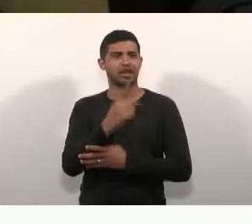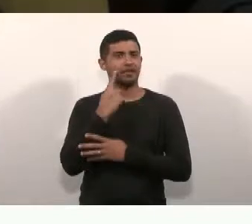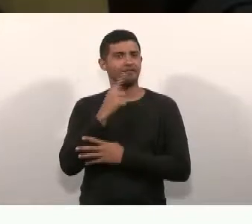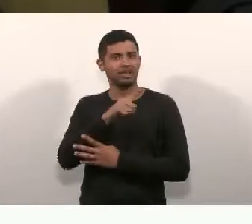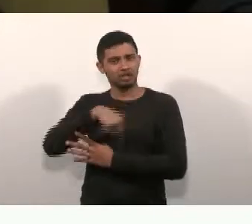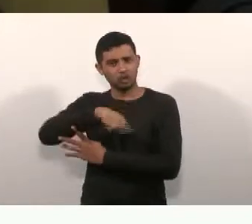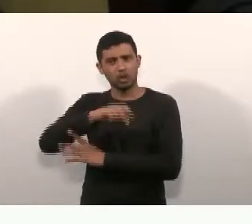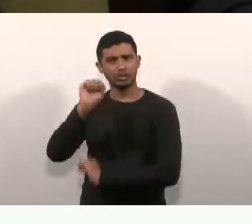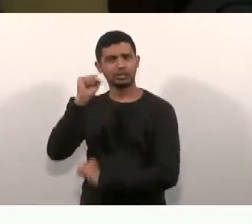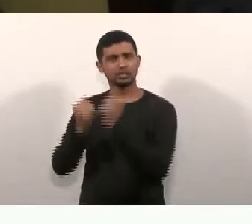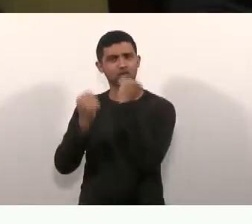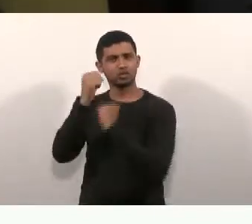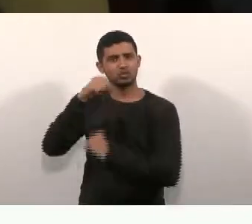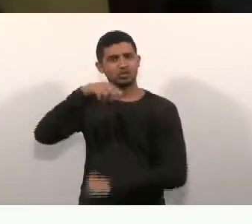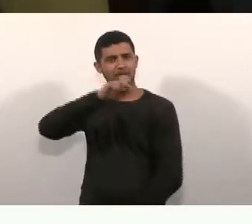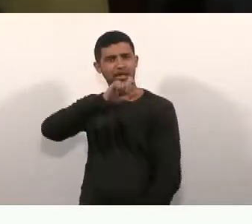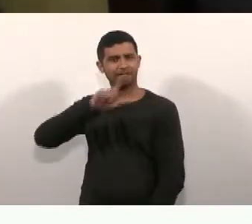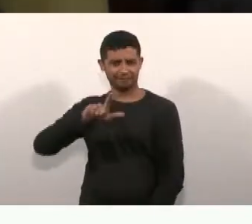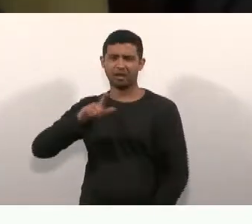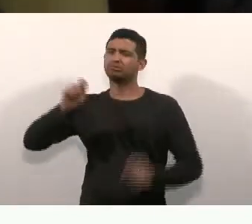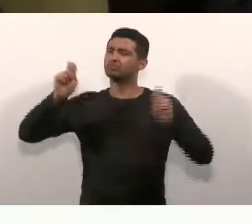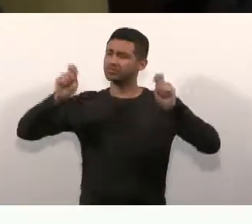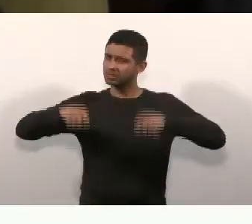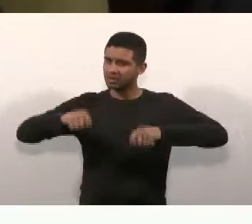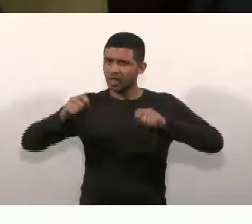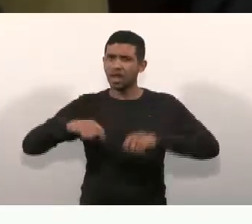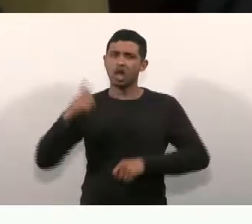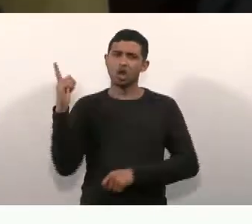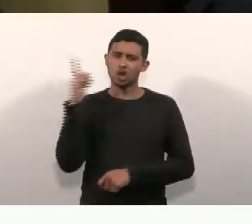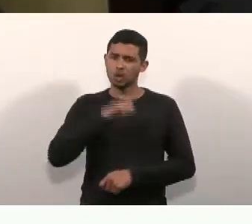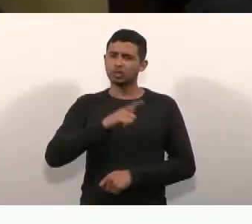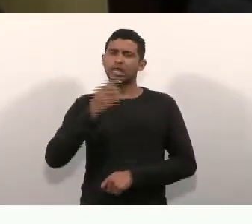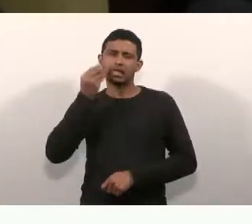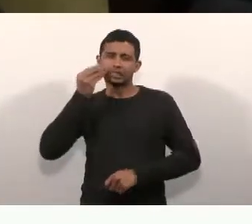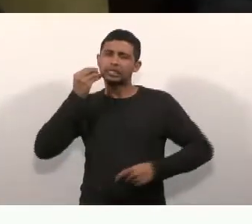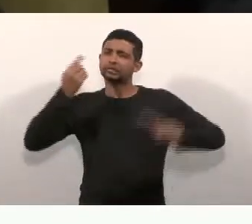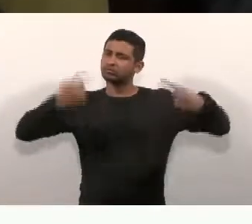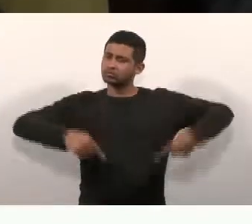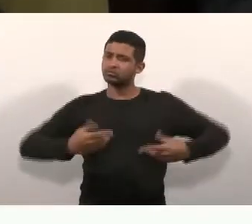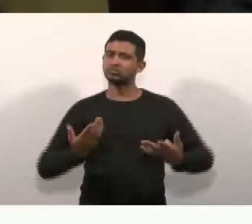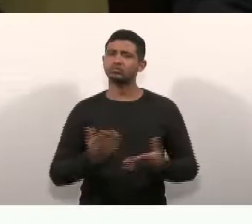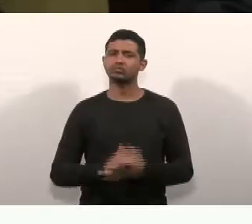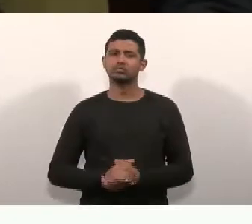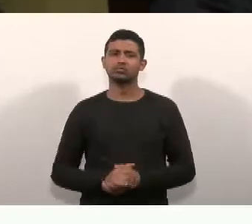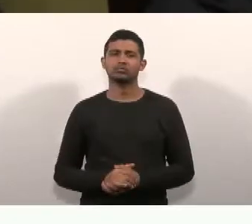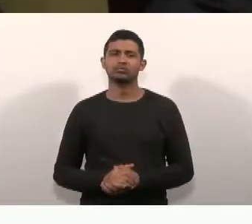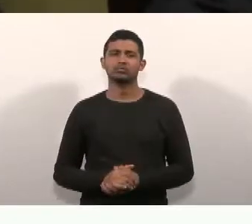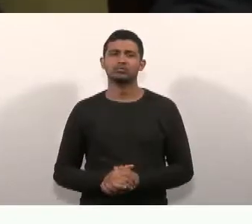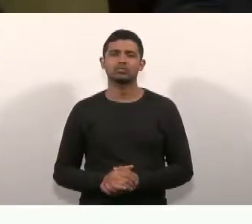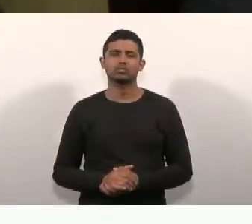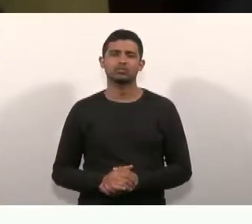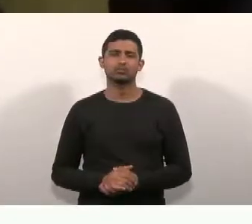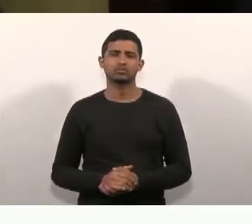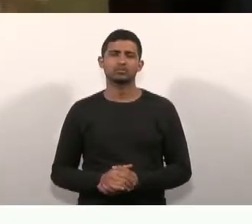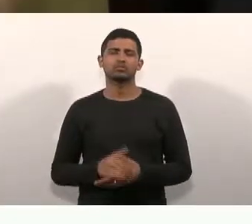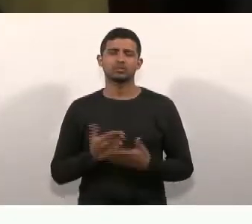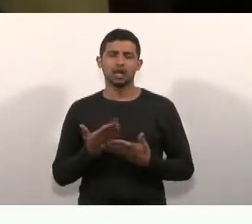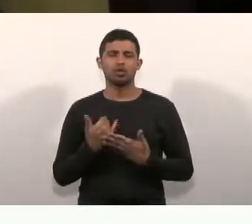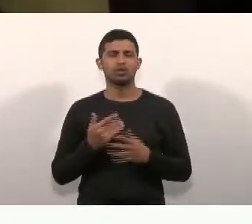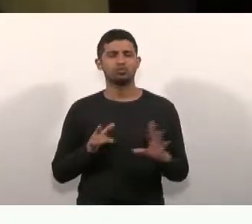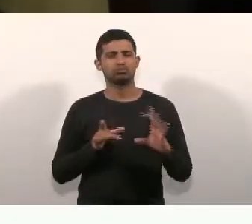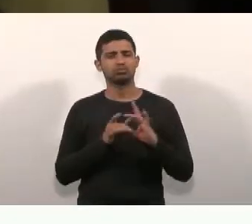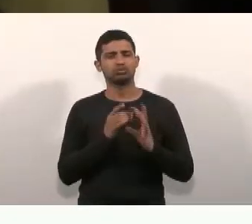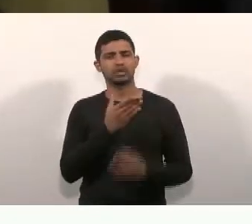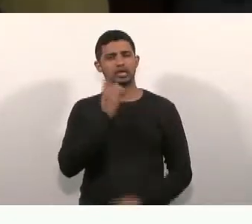tem toda a condição de entrar nessa disputa. Então eu faço aqui coro com o deputado Waldeck,